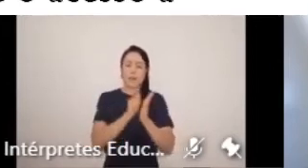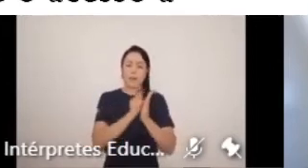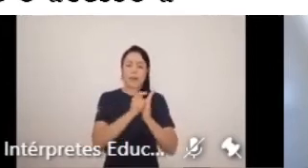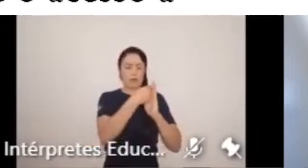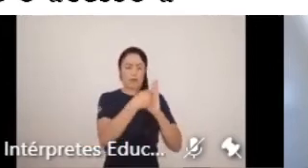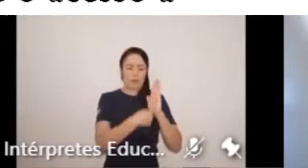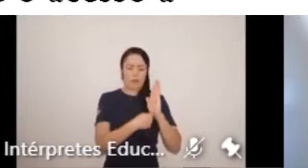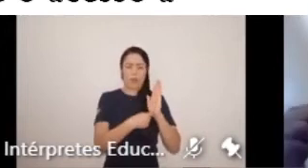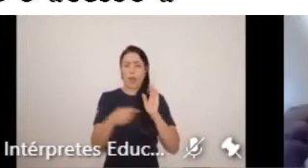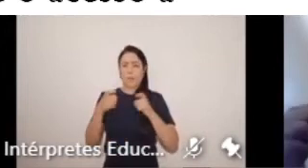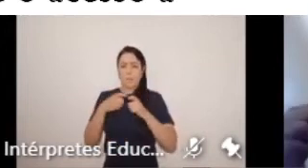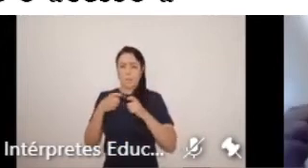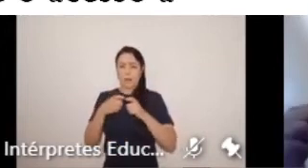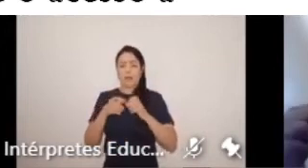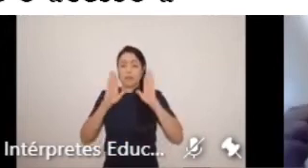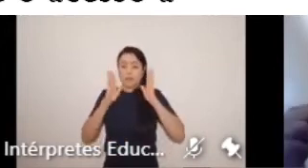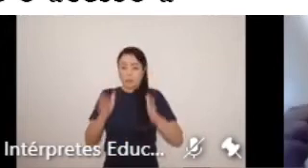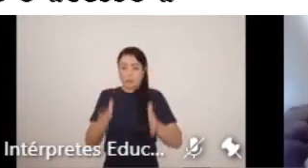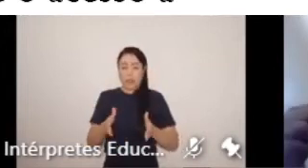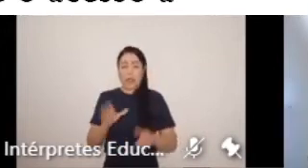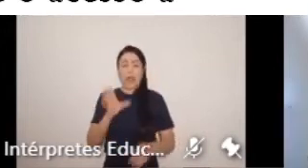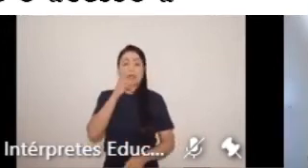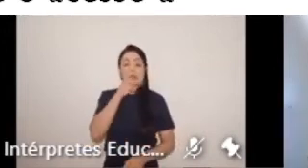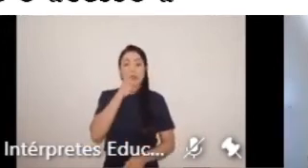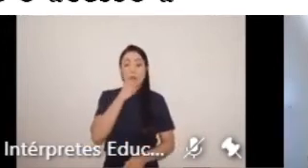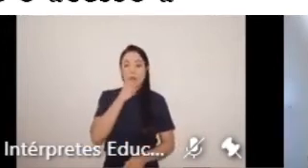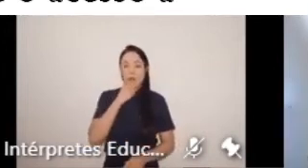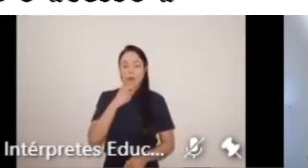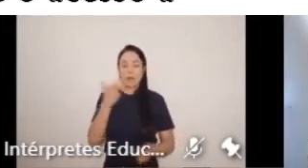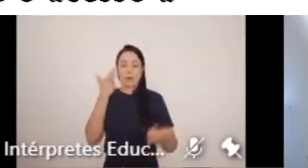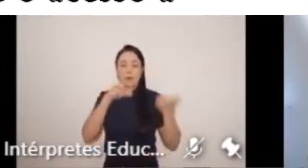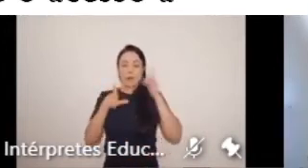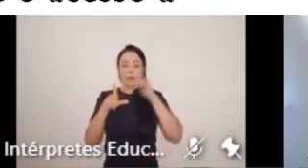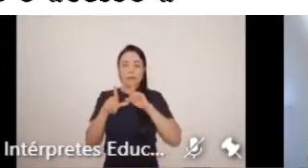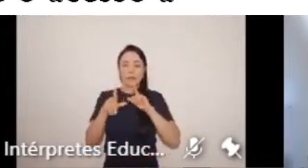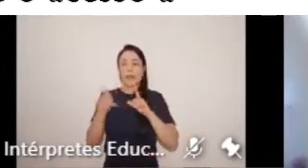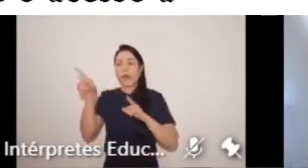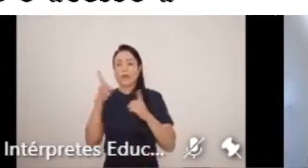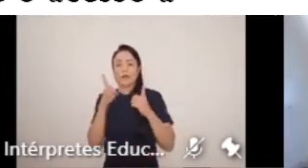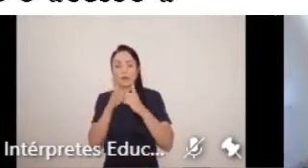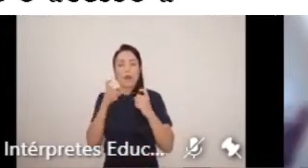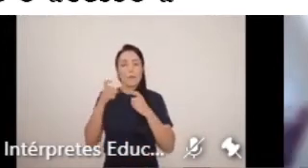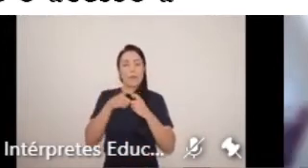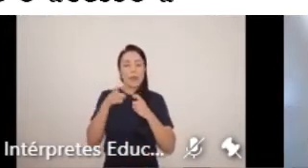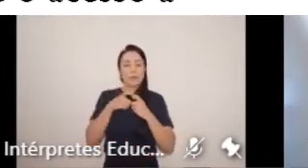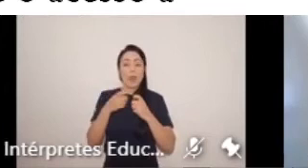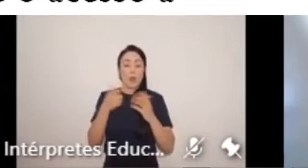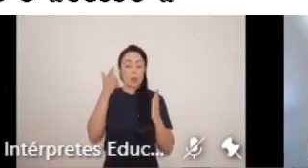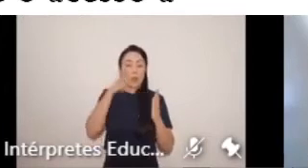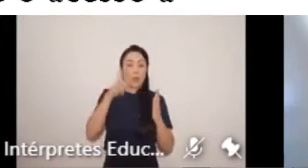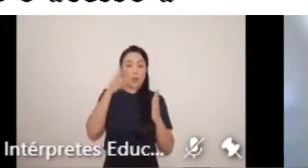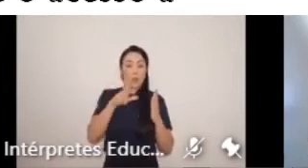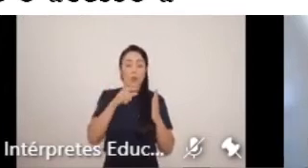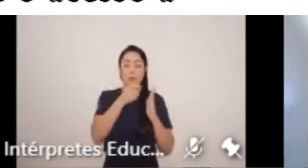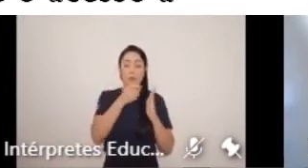ele demorou não sei quantos meses, muitos meses para conseguir a consulta, e ela gerou essa receita. Aí procura a defensoria, vou fazer